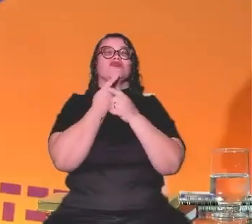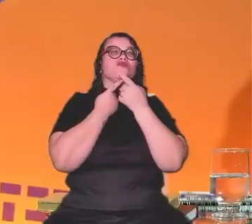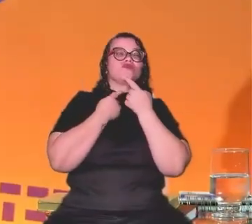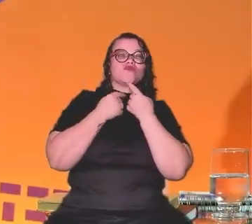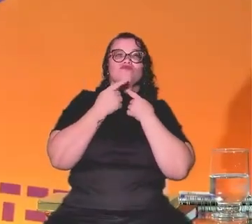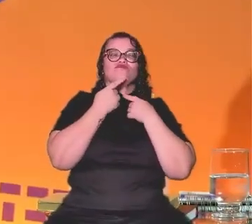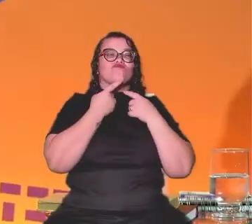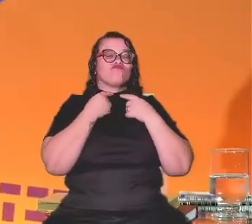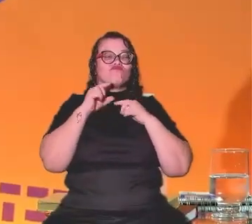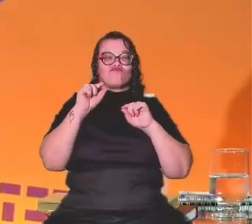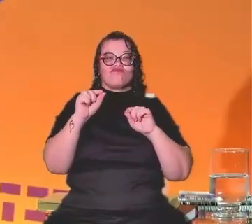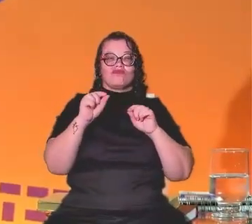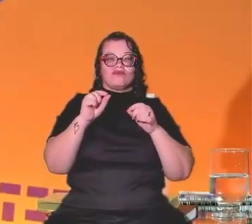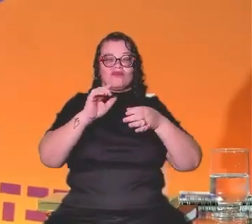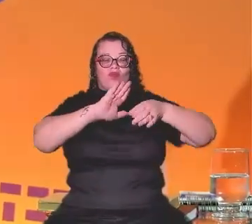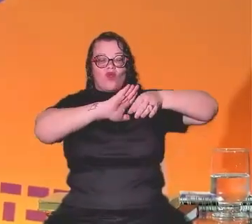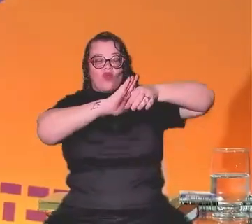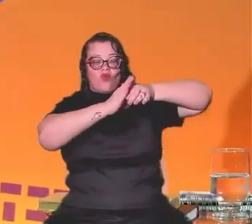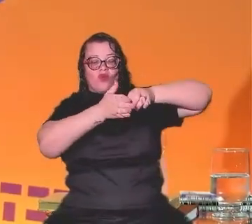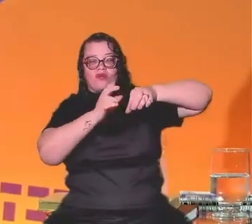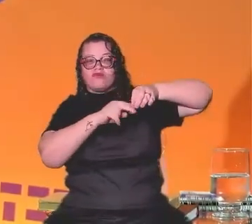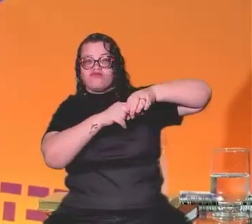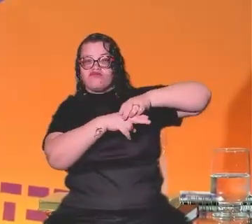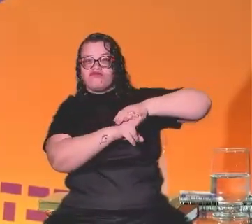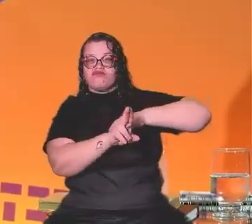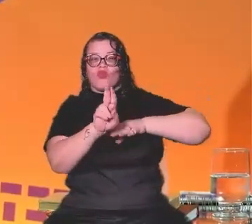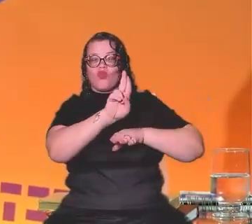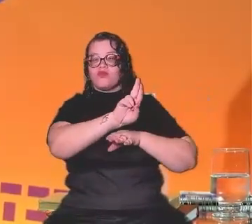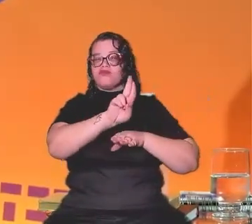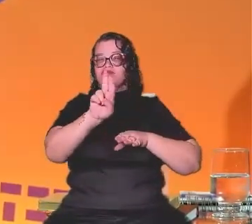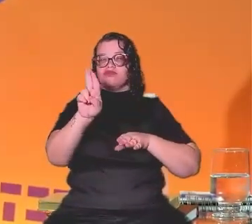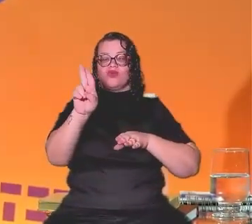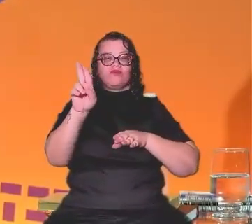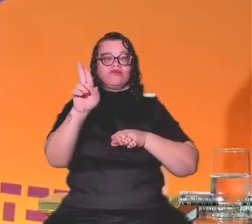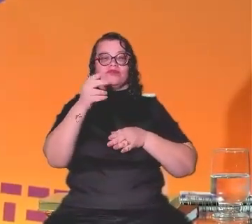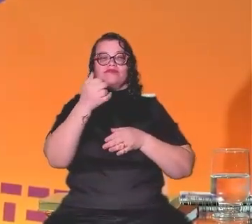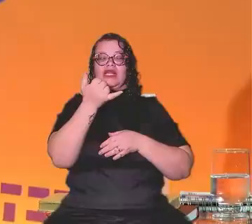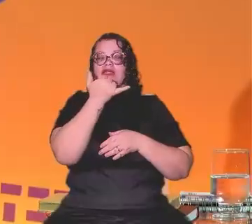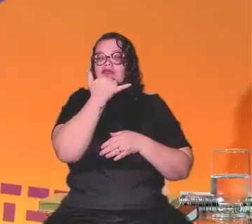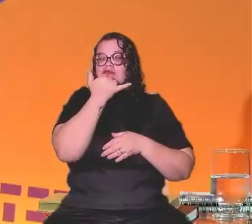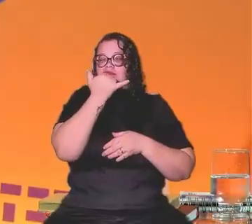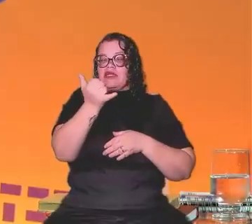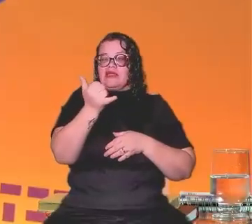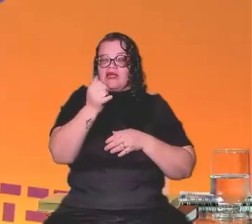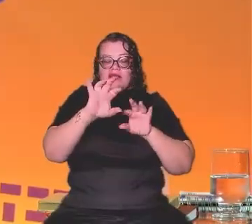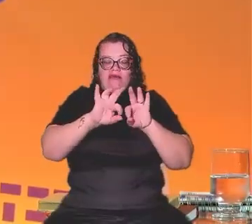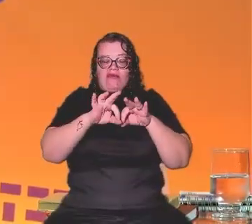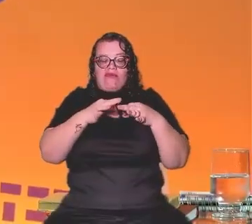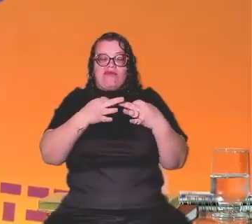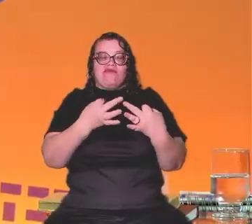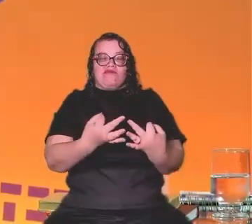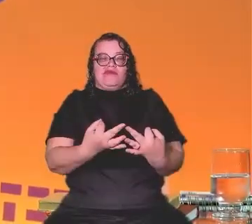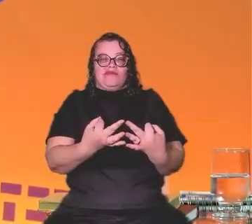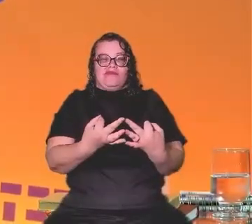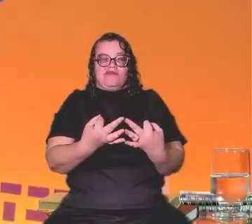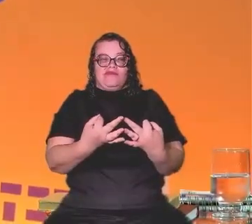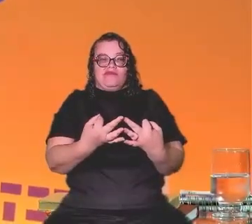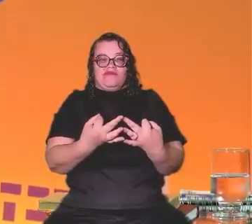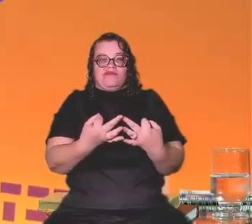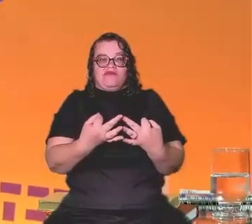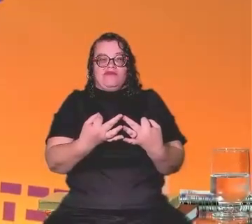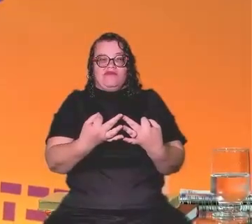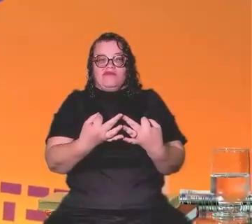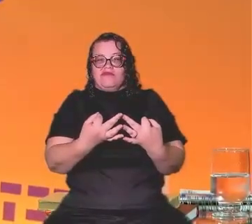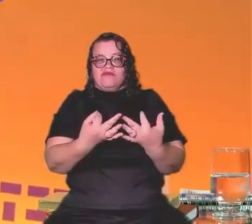desejado, ganha sepultura anônima, que é piedade dos humildes, providência. Mas não é